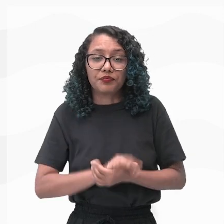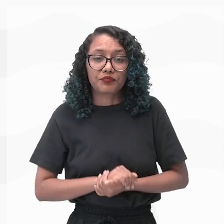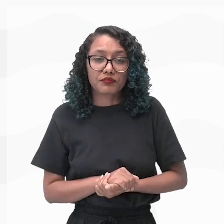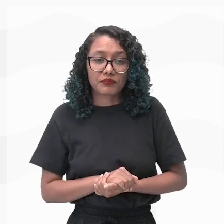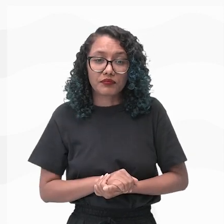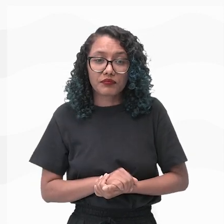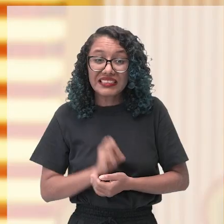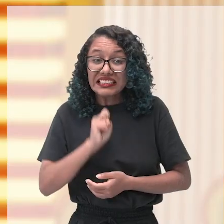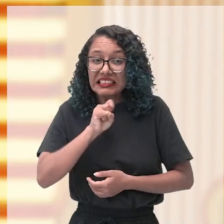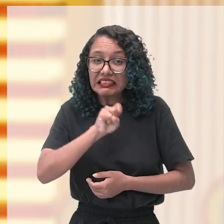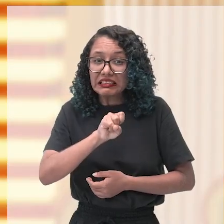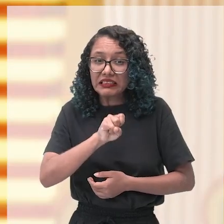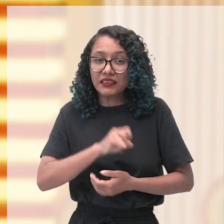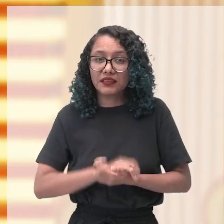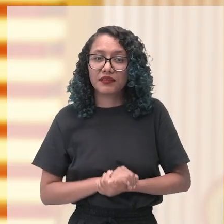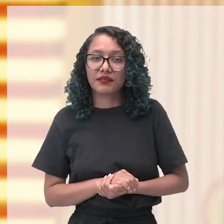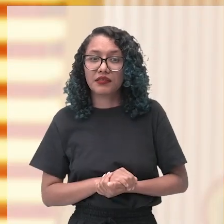não